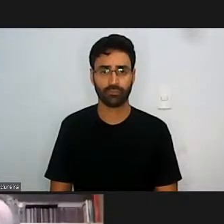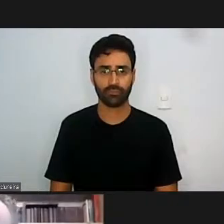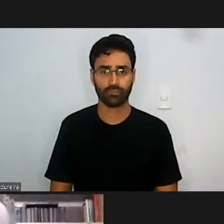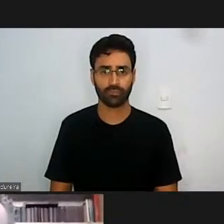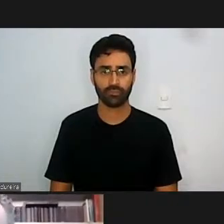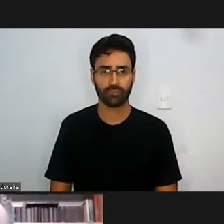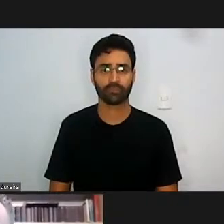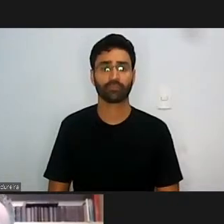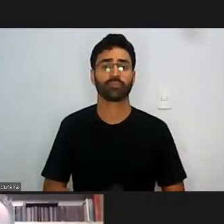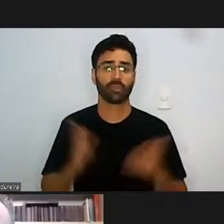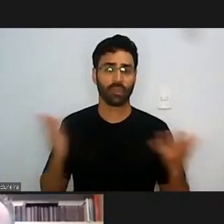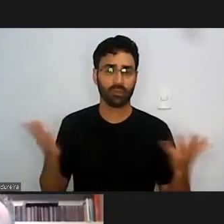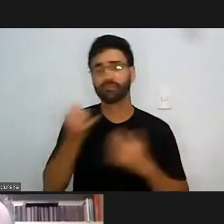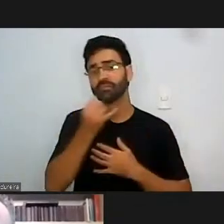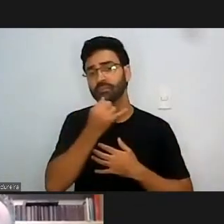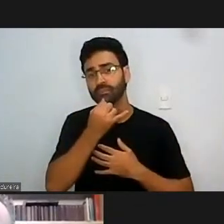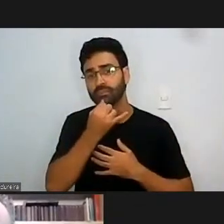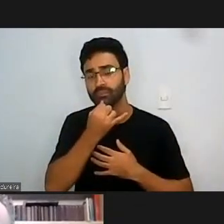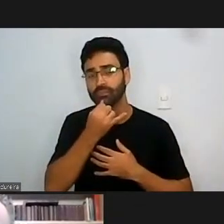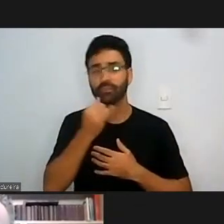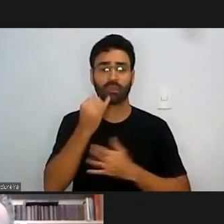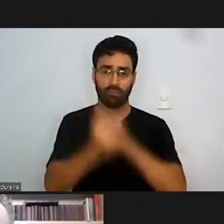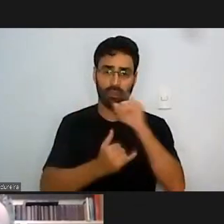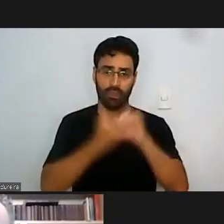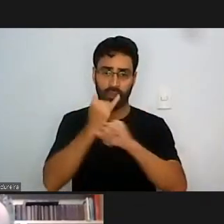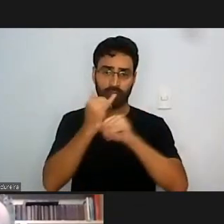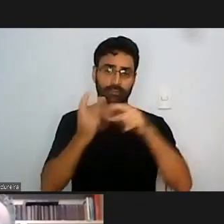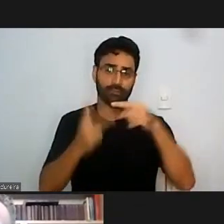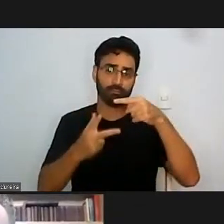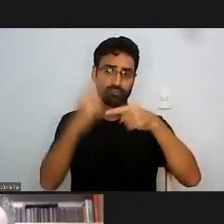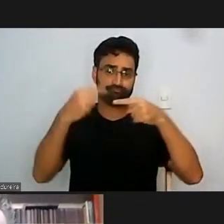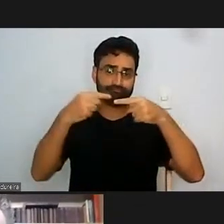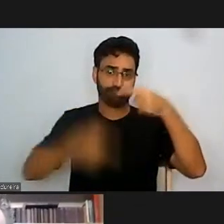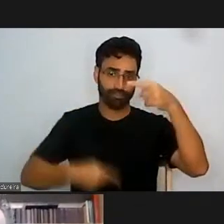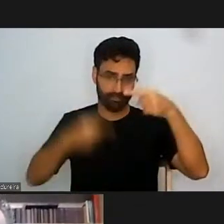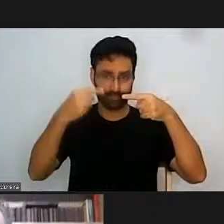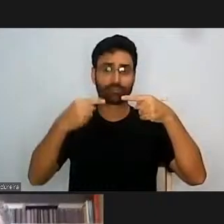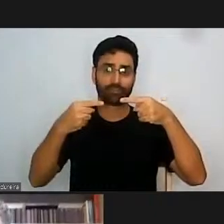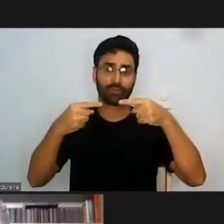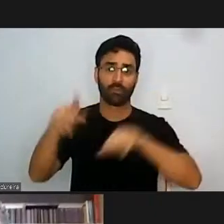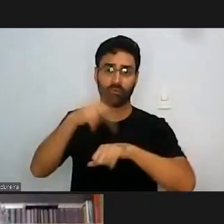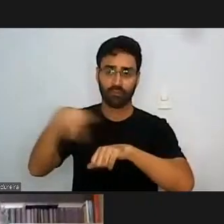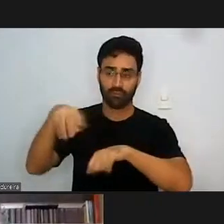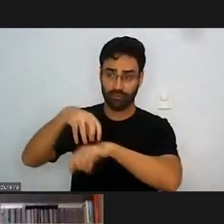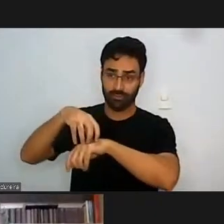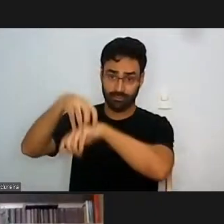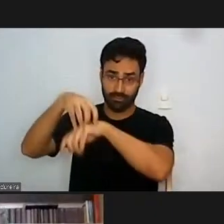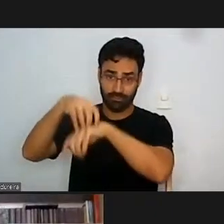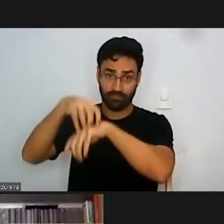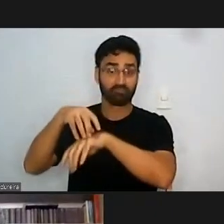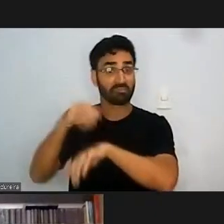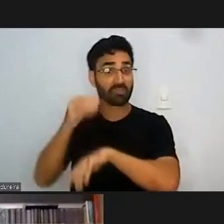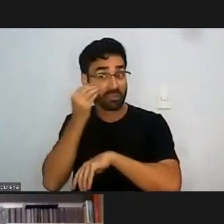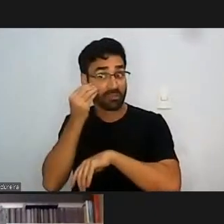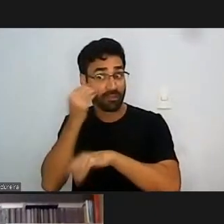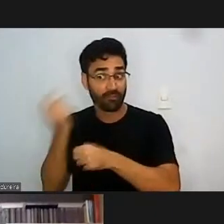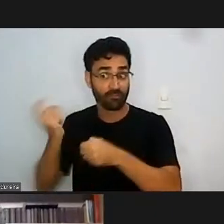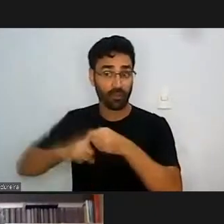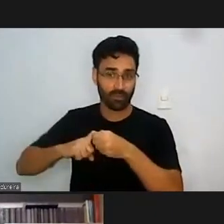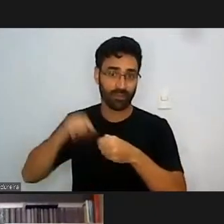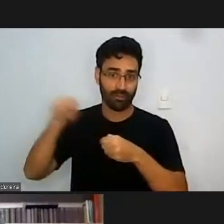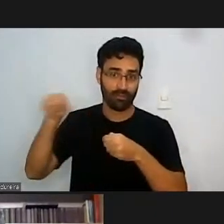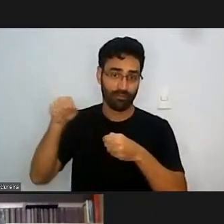Acho que nós tivemos um problema com a conexão da professora Márcia. Vamos tentar retomar a conexão da